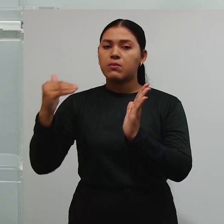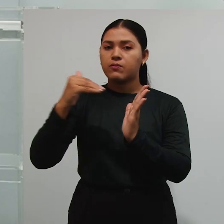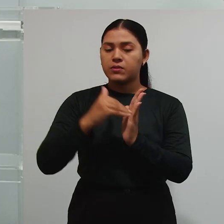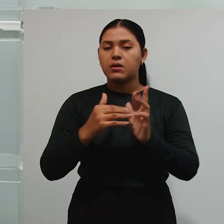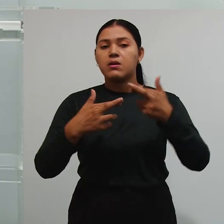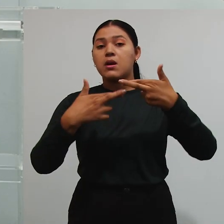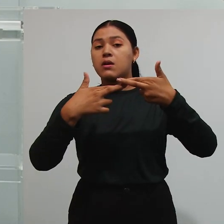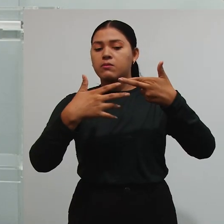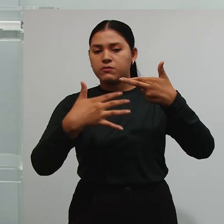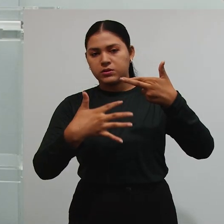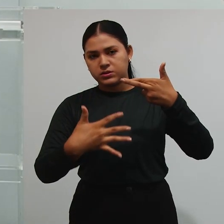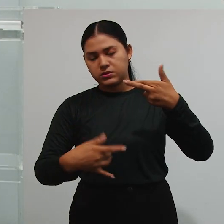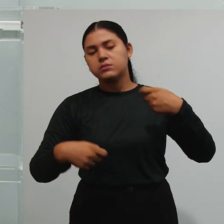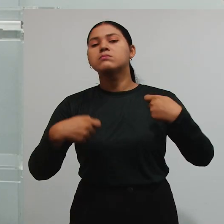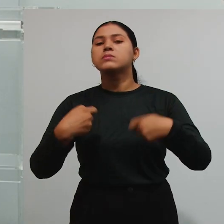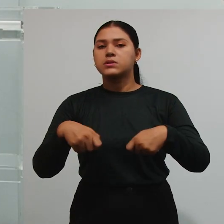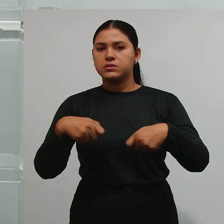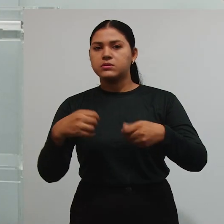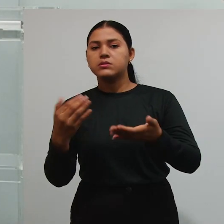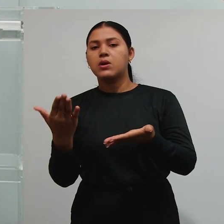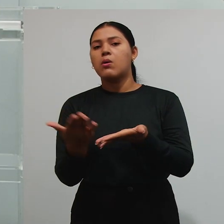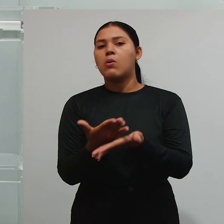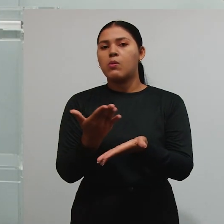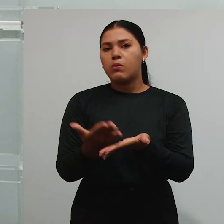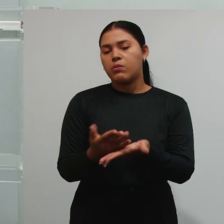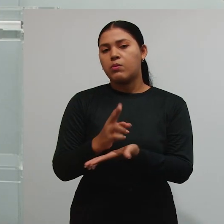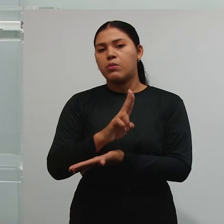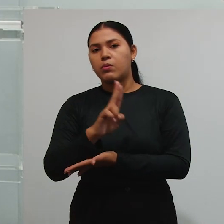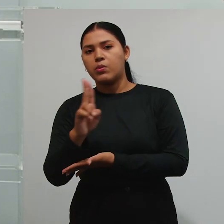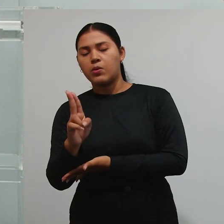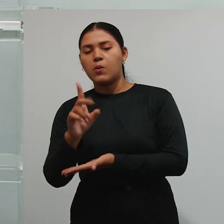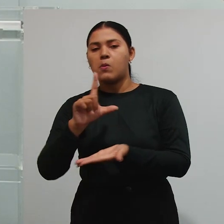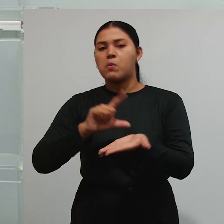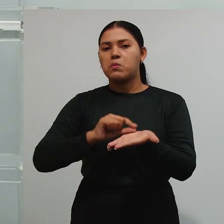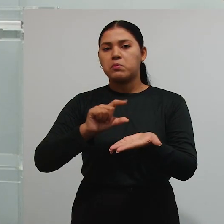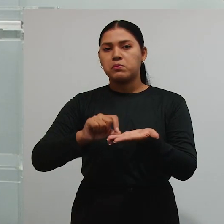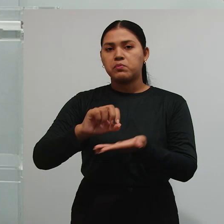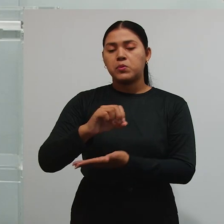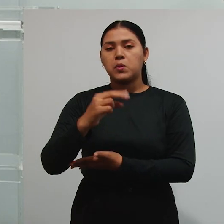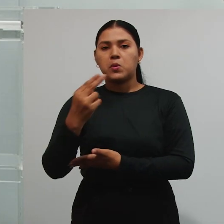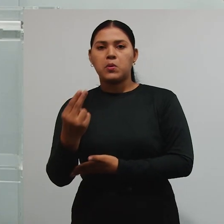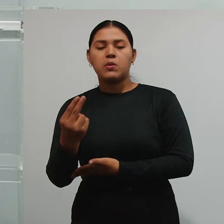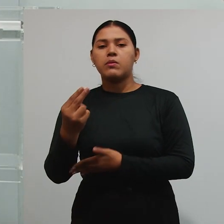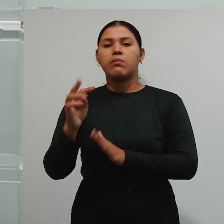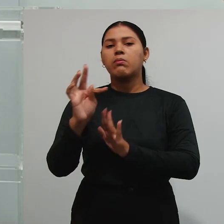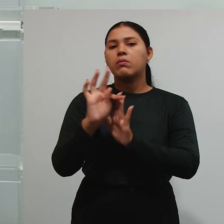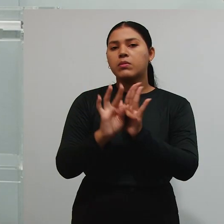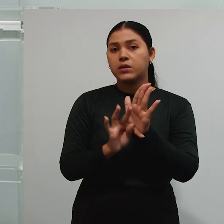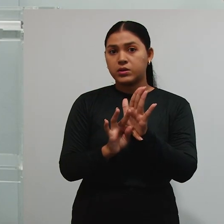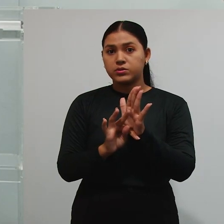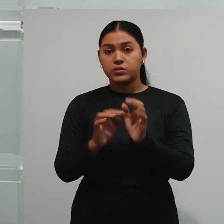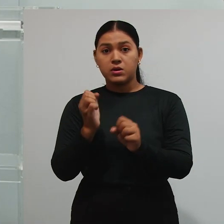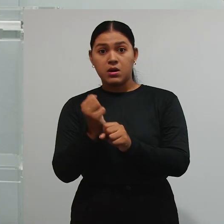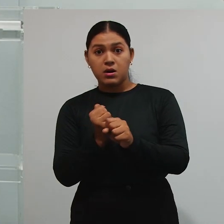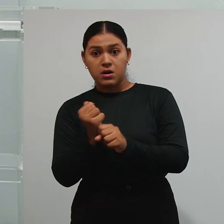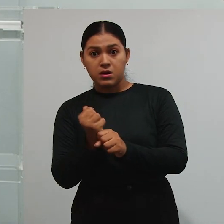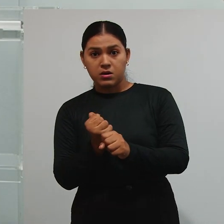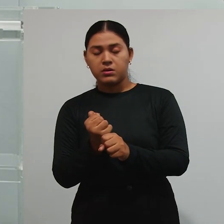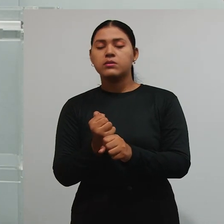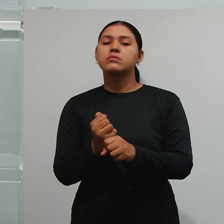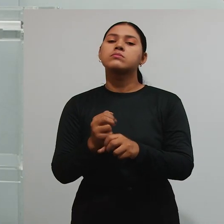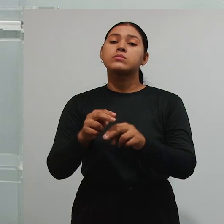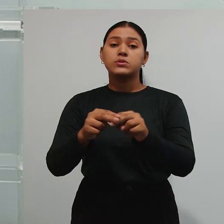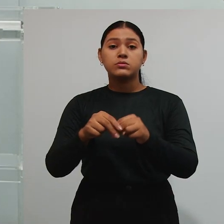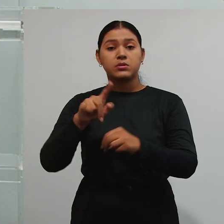para quem tiver interesse pesquisar. Então é super importante eu dizer o nome do autor, o ano e